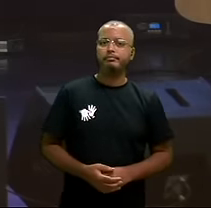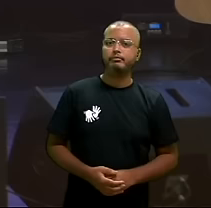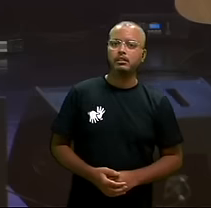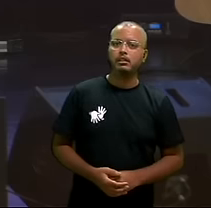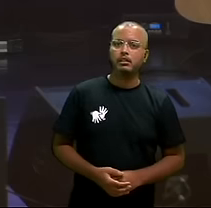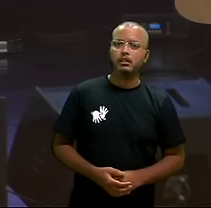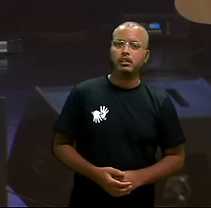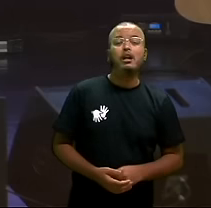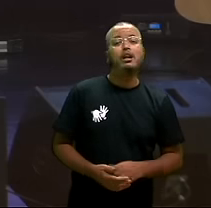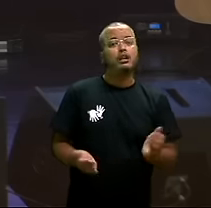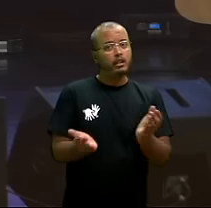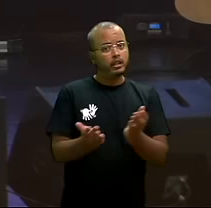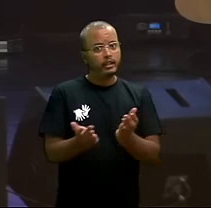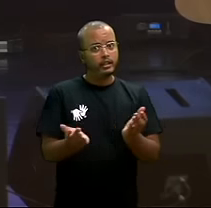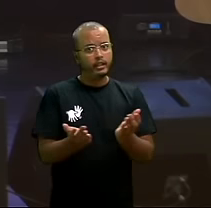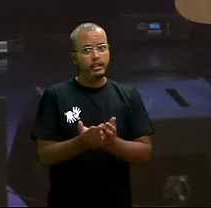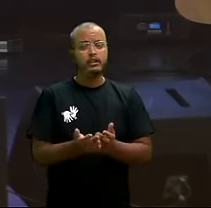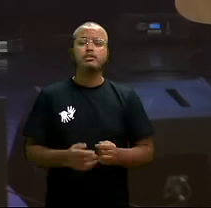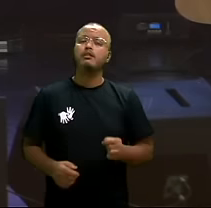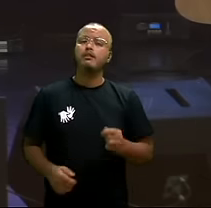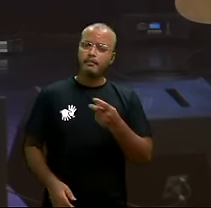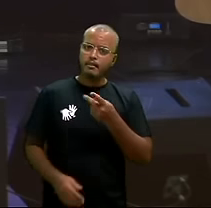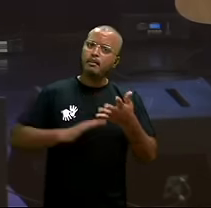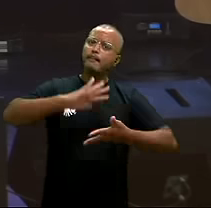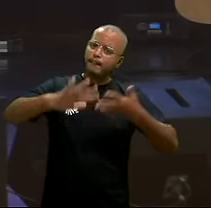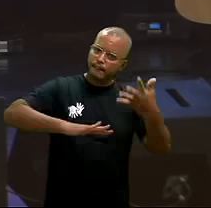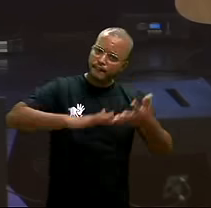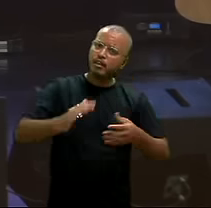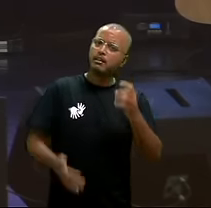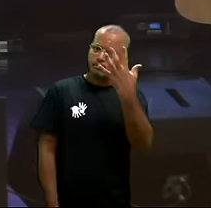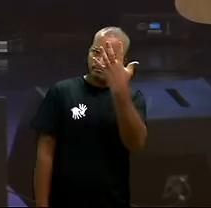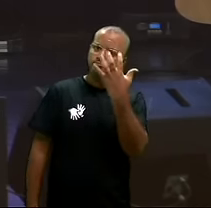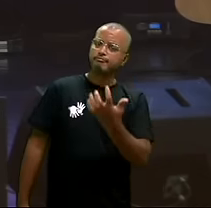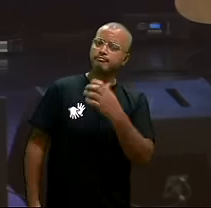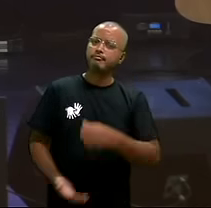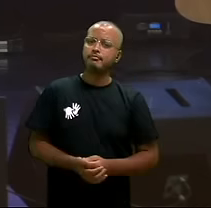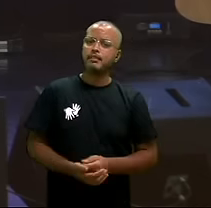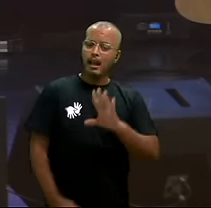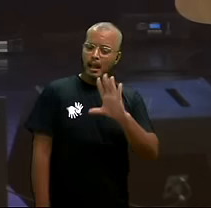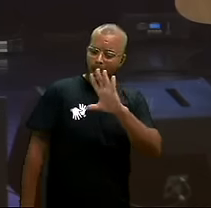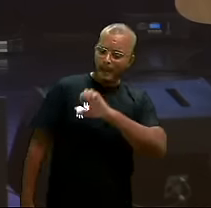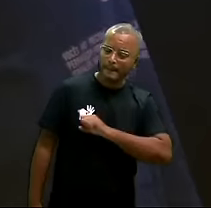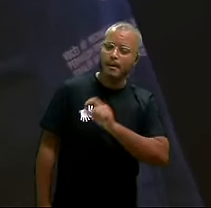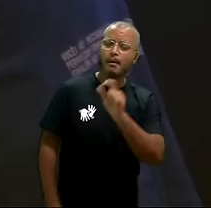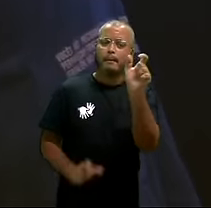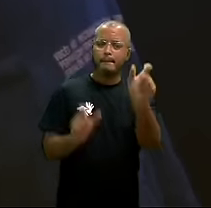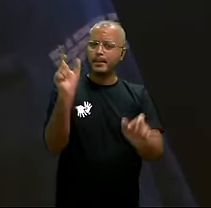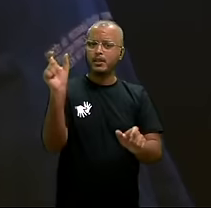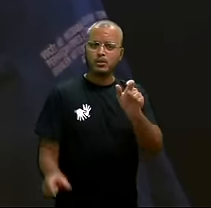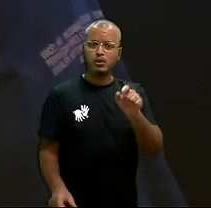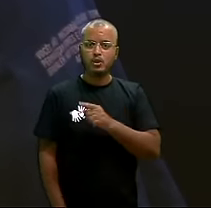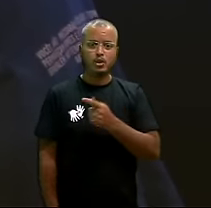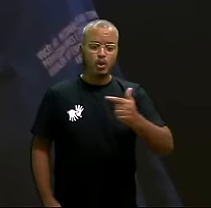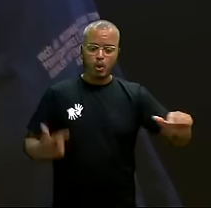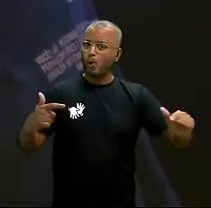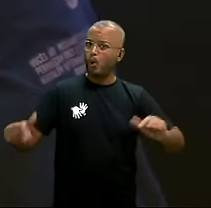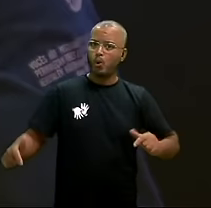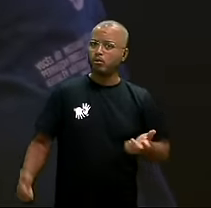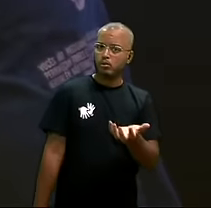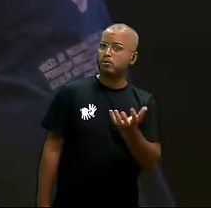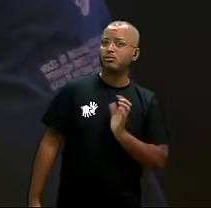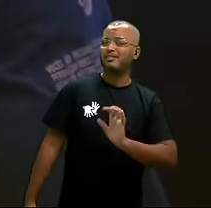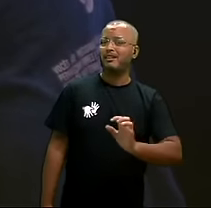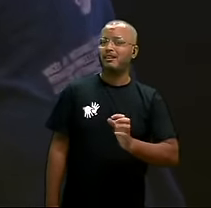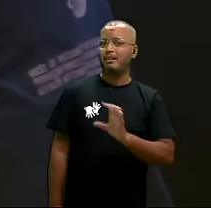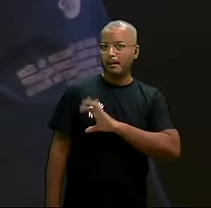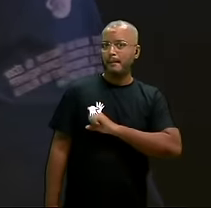tão desesperado do jeito que está aí. Você vai precisar de coragem para amar pessoas que ninguém quer amar. Você vai precisar de coragem para perdoar quem ninguém quer perdoar.